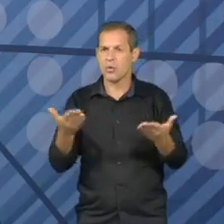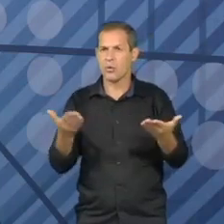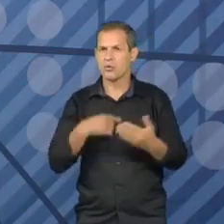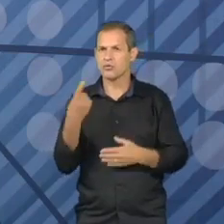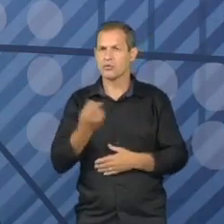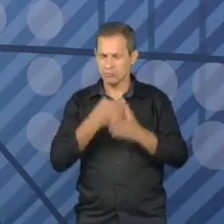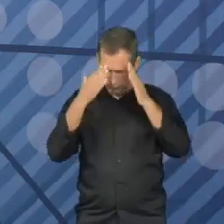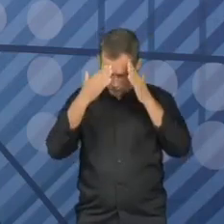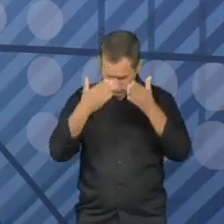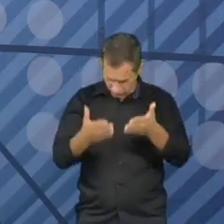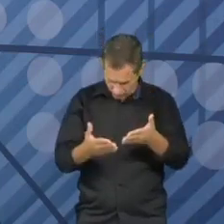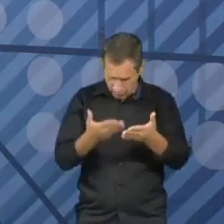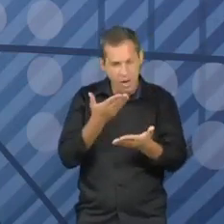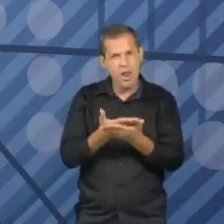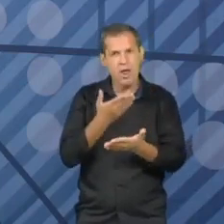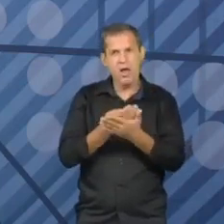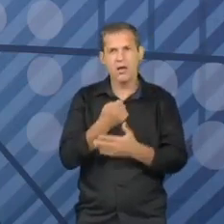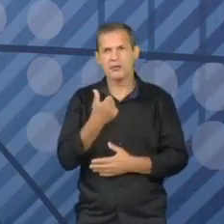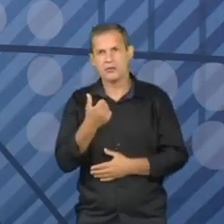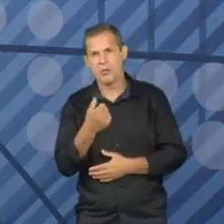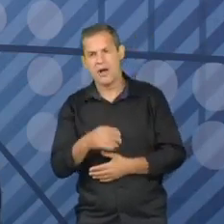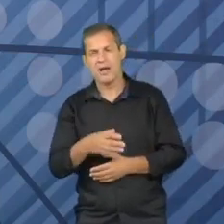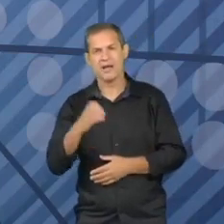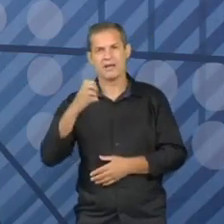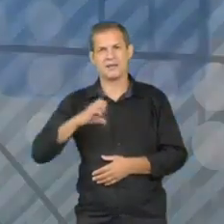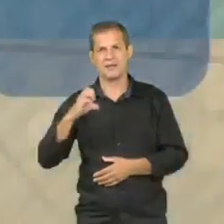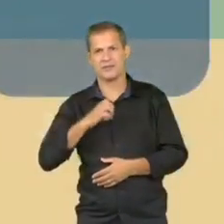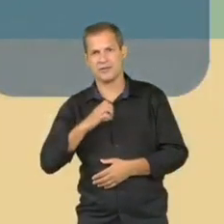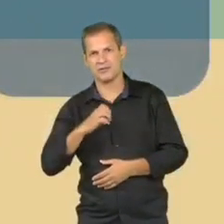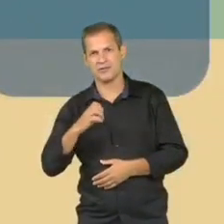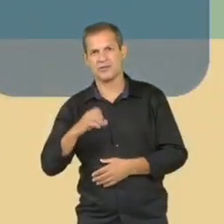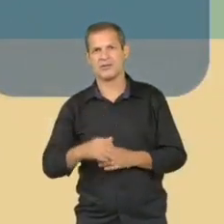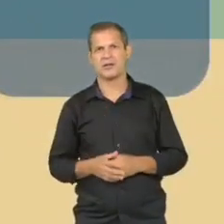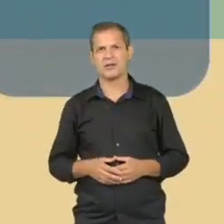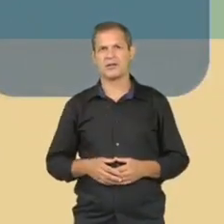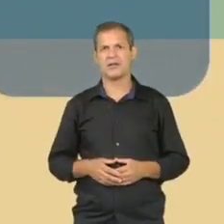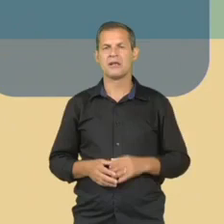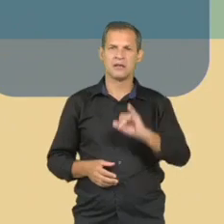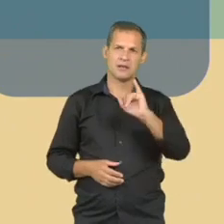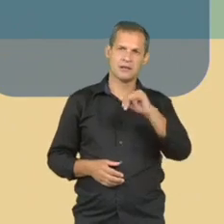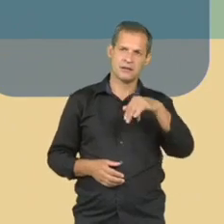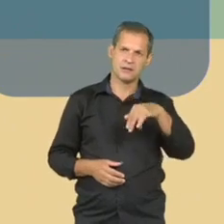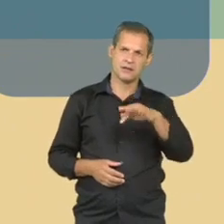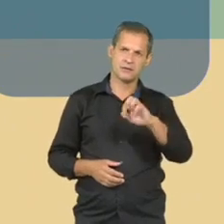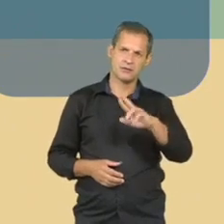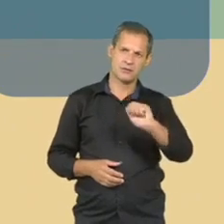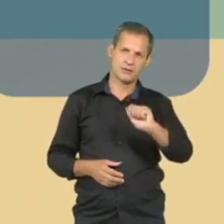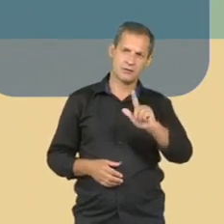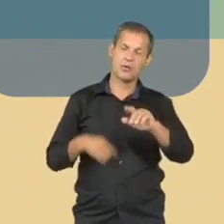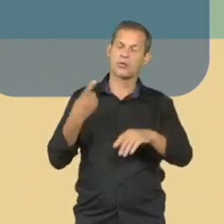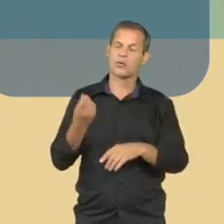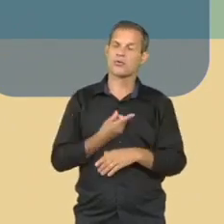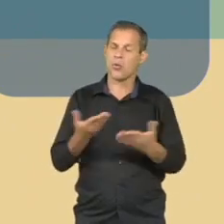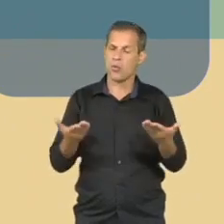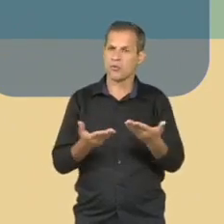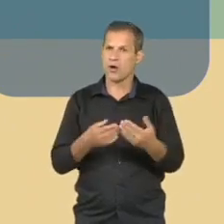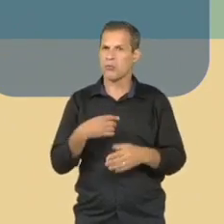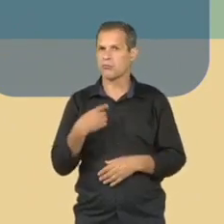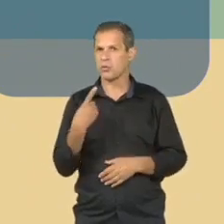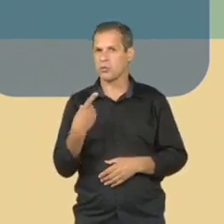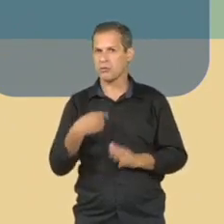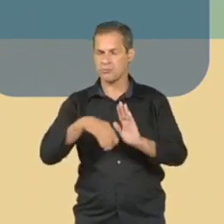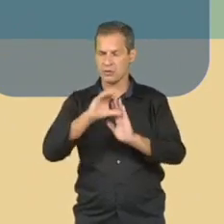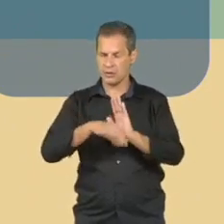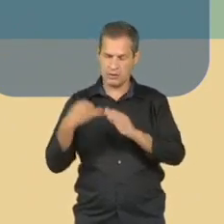nosso foco é falar um pouquinho sobre a estatística inferencial. Vou mostrar aqui, só que hoje somente a parte 1, e